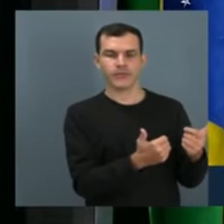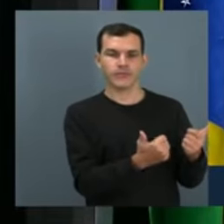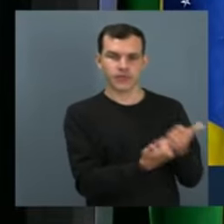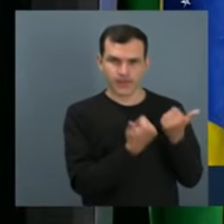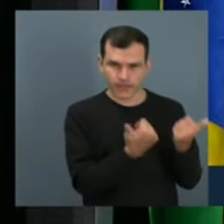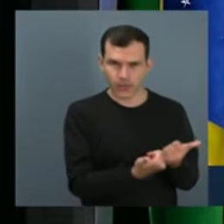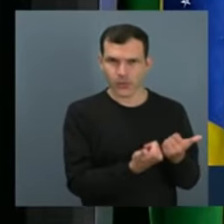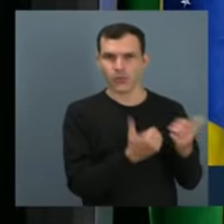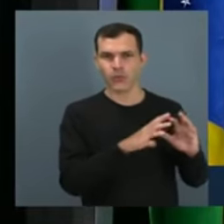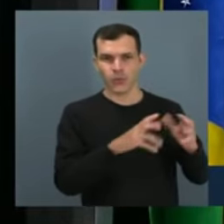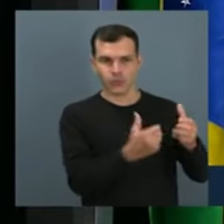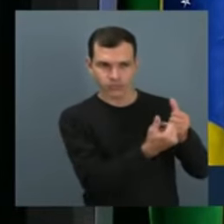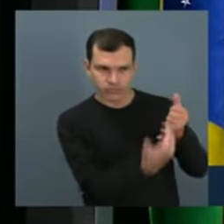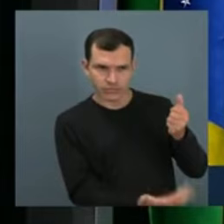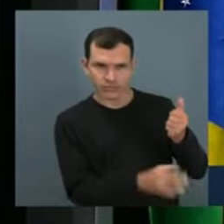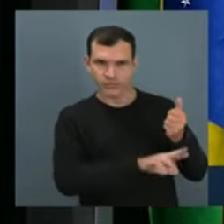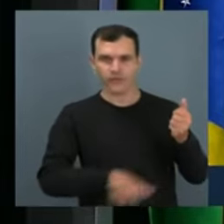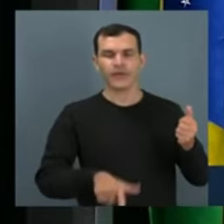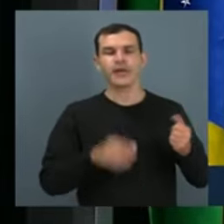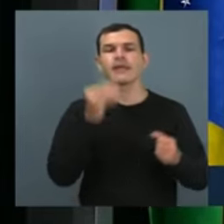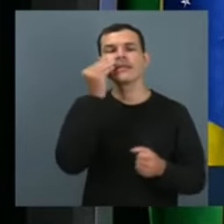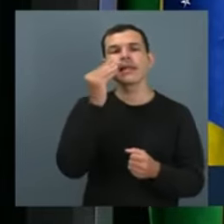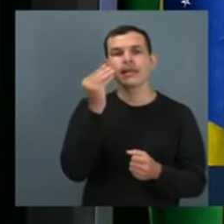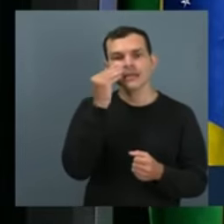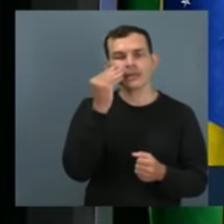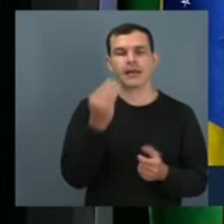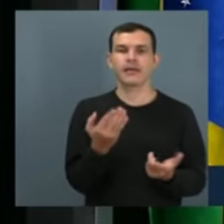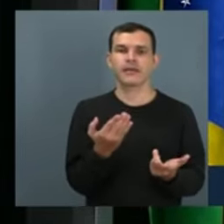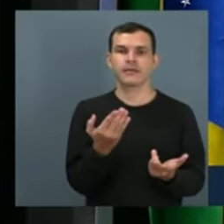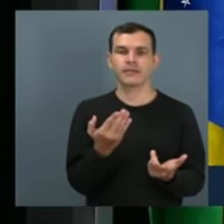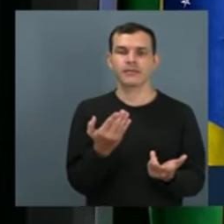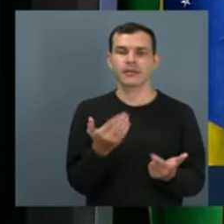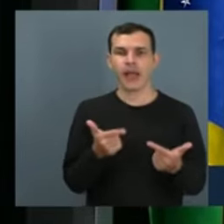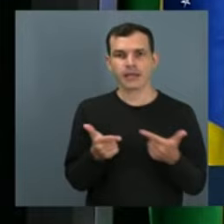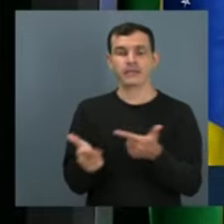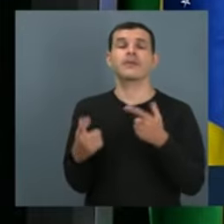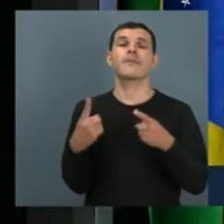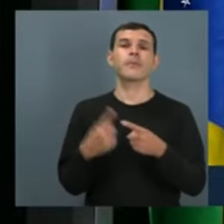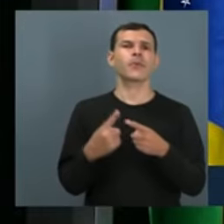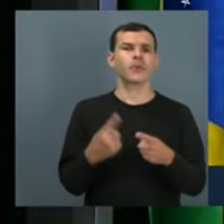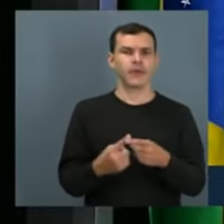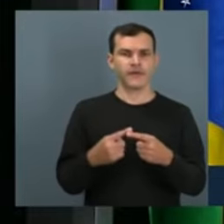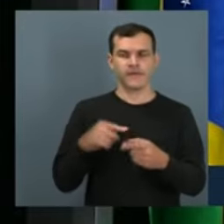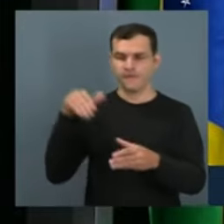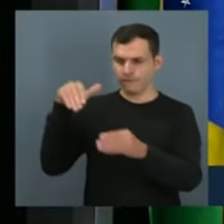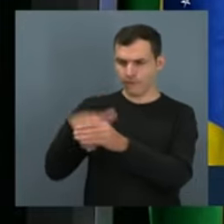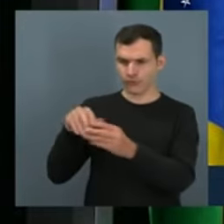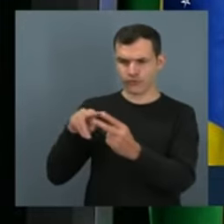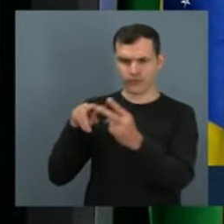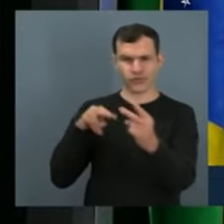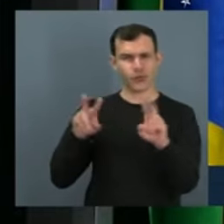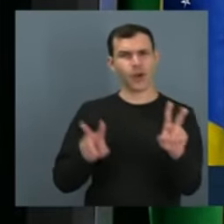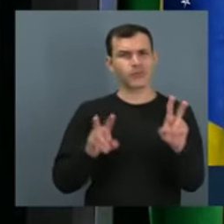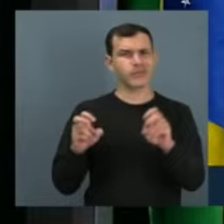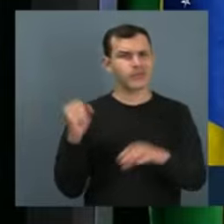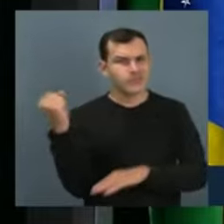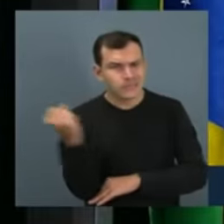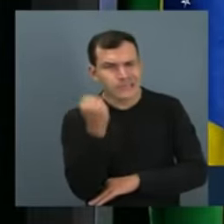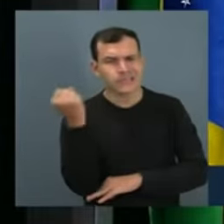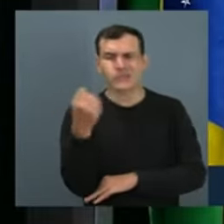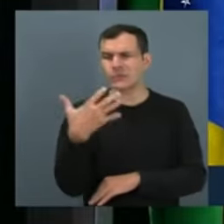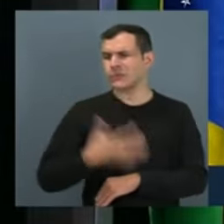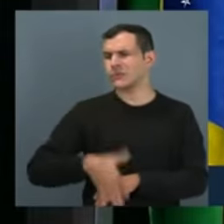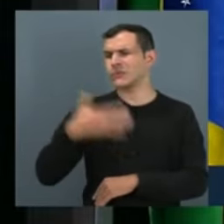assessores, para entrarmos, porque isso é justo, que esses votos virtuais de um assunto tão grave, em respeito